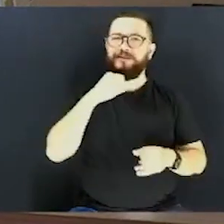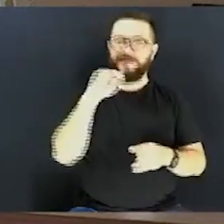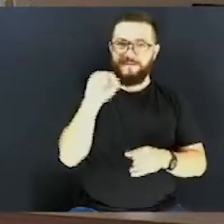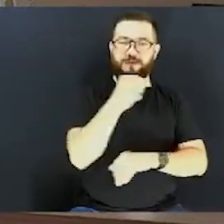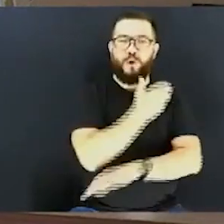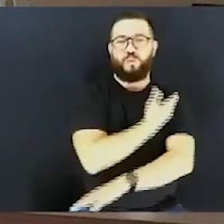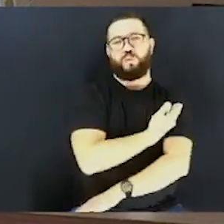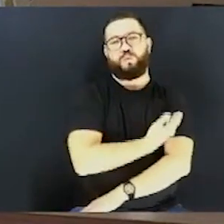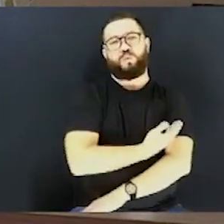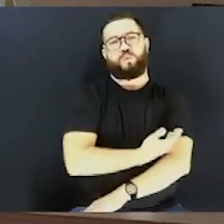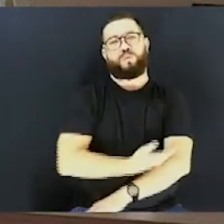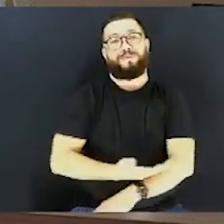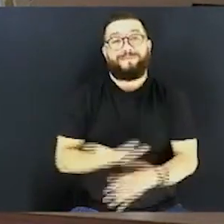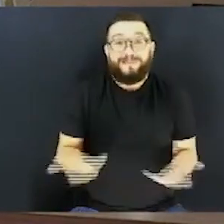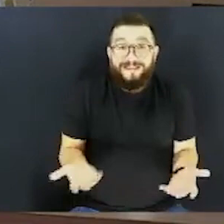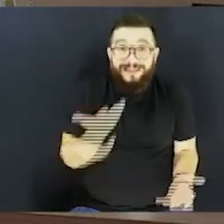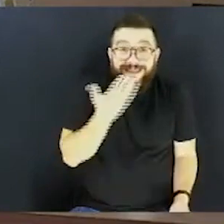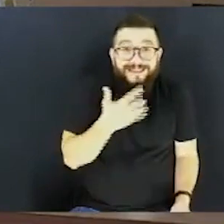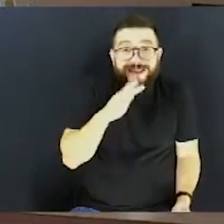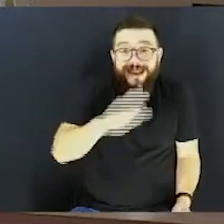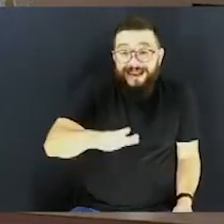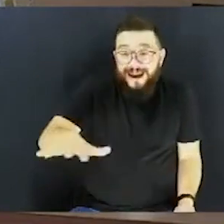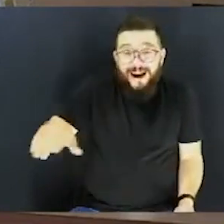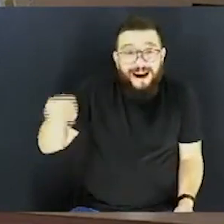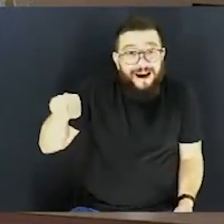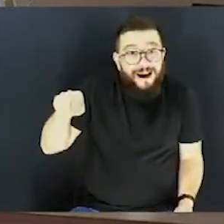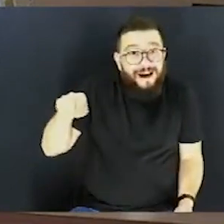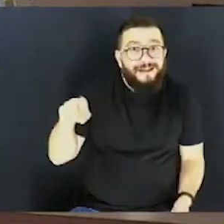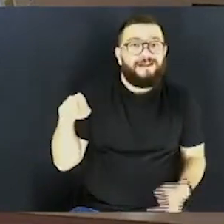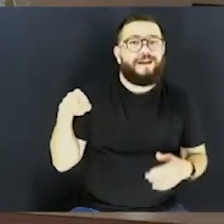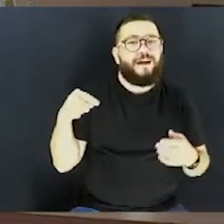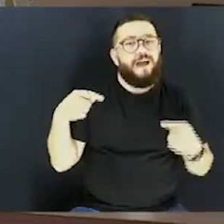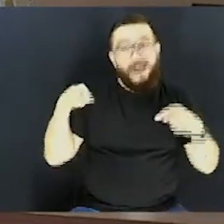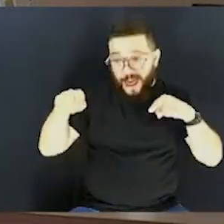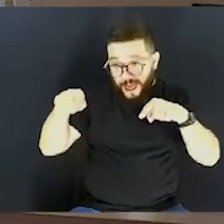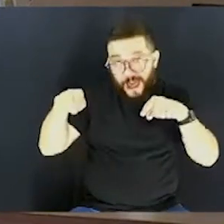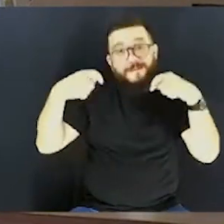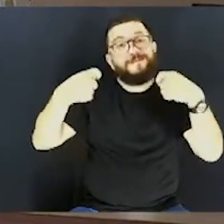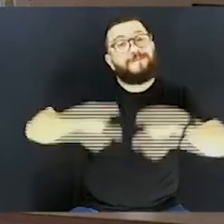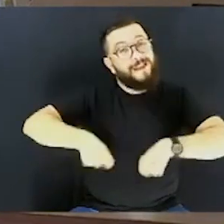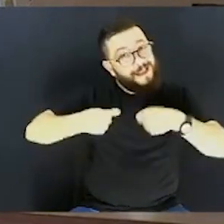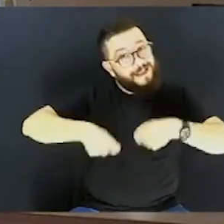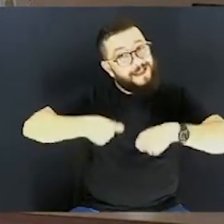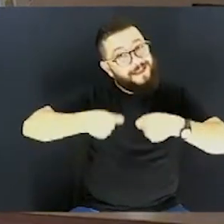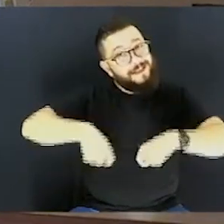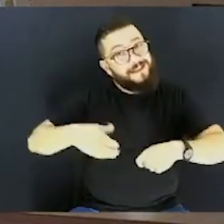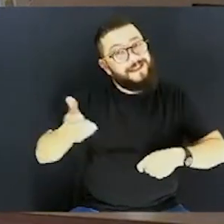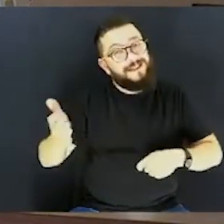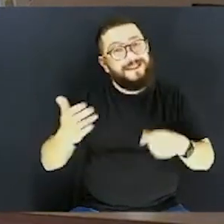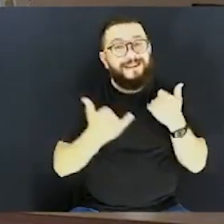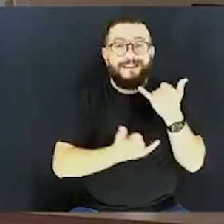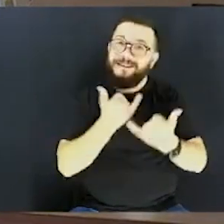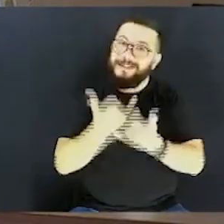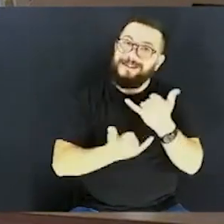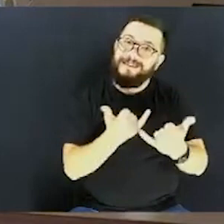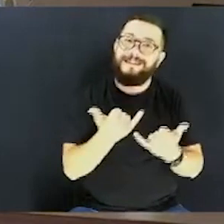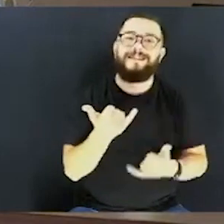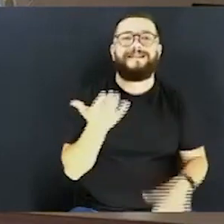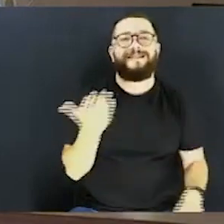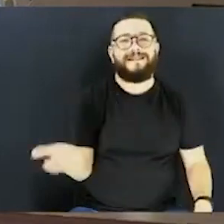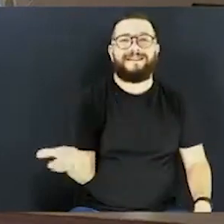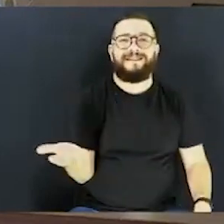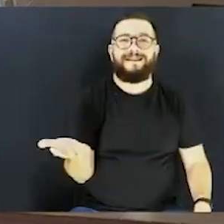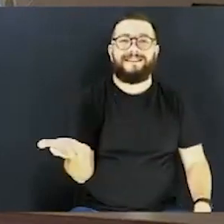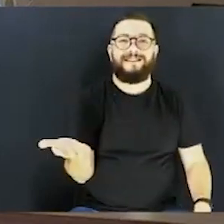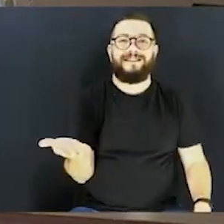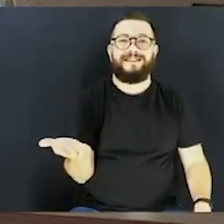de crianças. A gente precisa desenvolver, mas a gente não pode esquecer que essas crianças também precisam brincar. Então, fazer com que o brincar